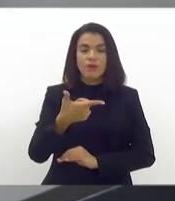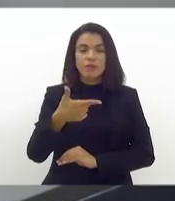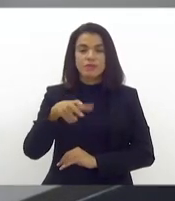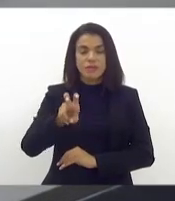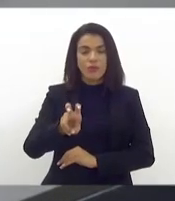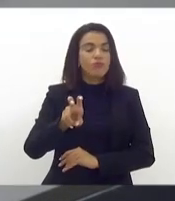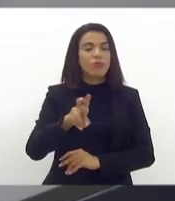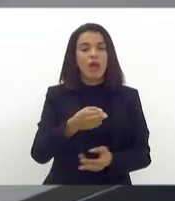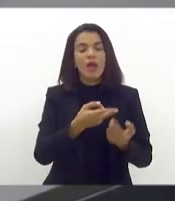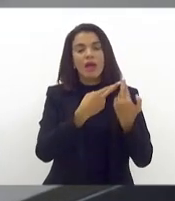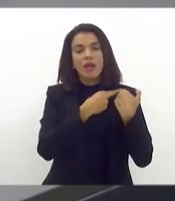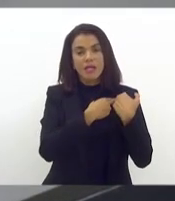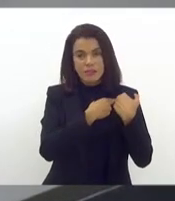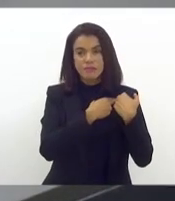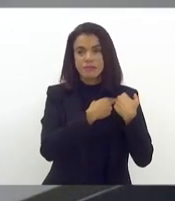se